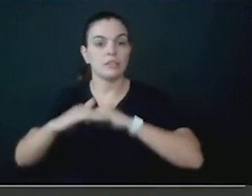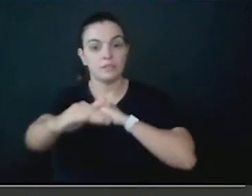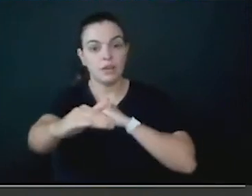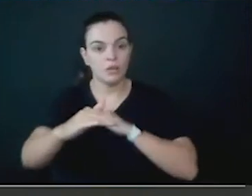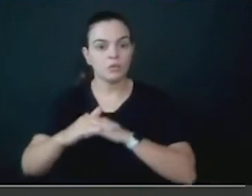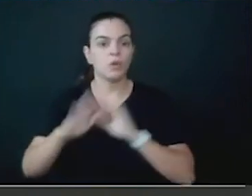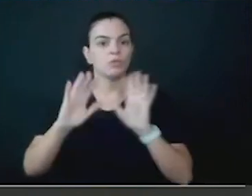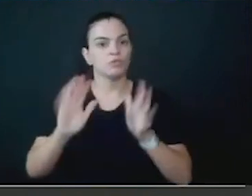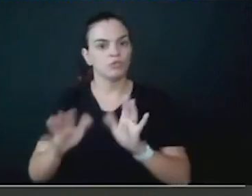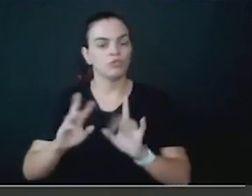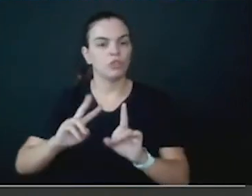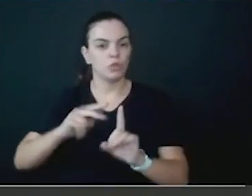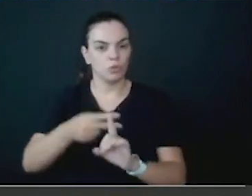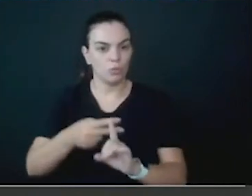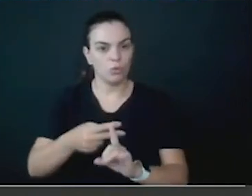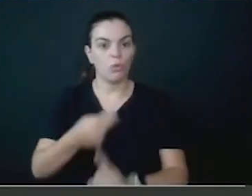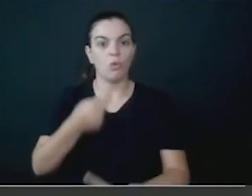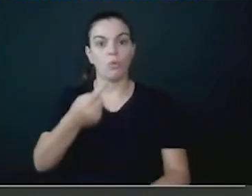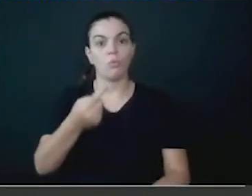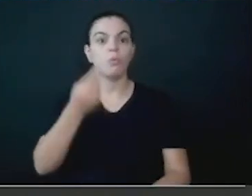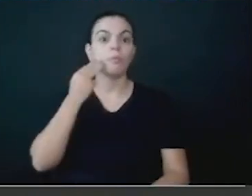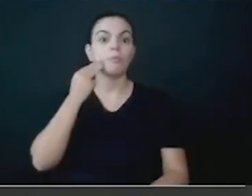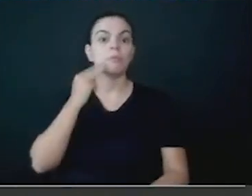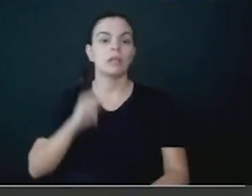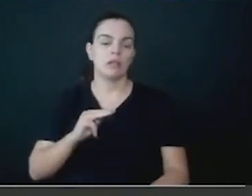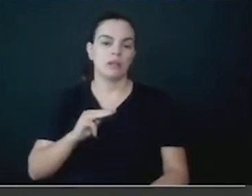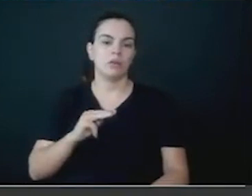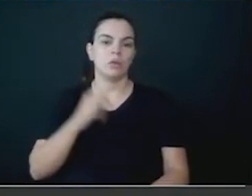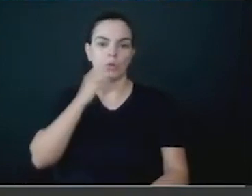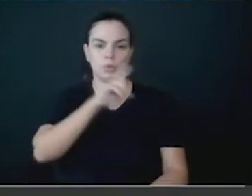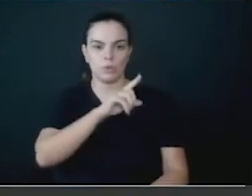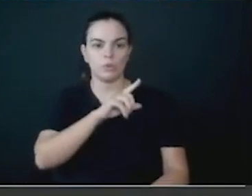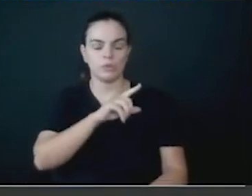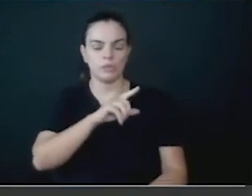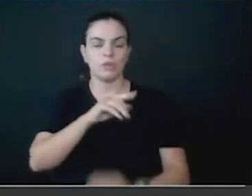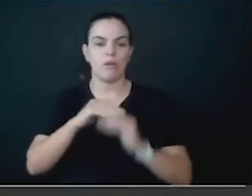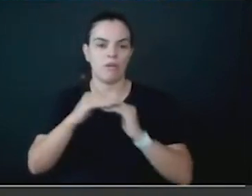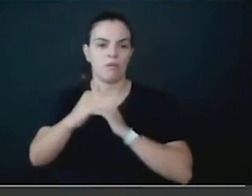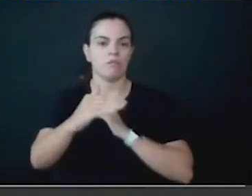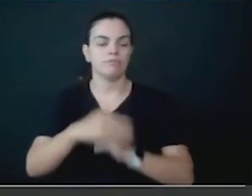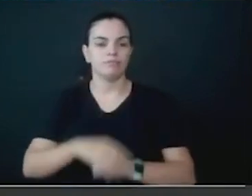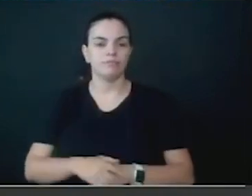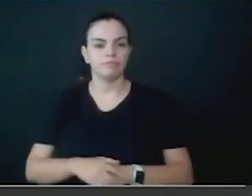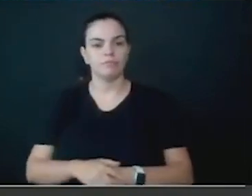metros, quer dizer, muita coisa já implantada em asfalto, né? Estabilizar em